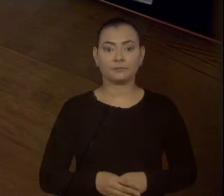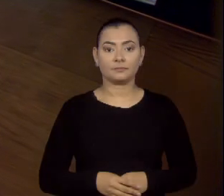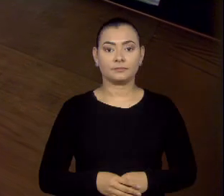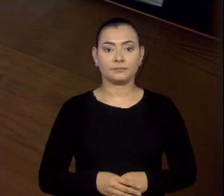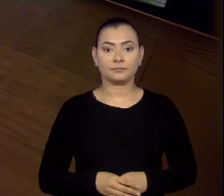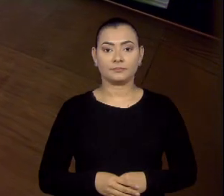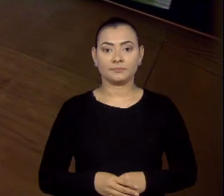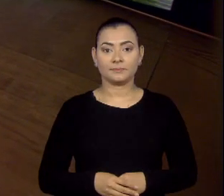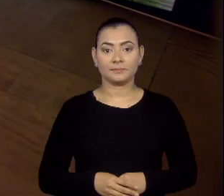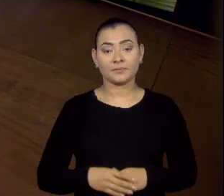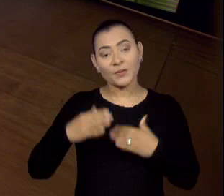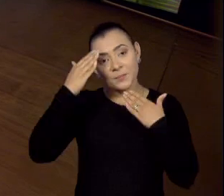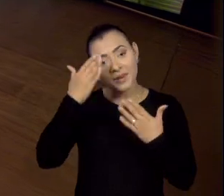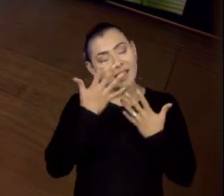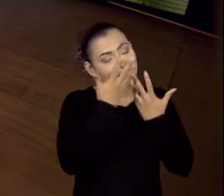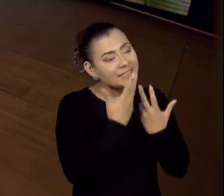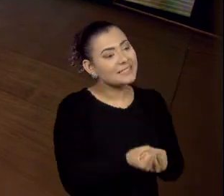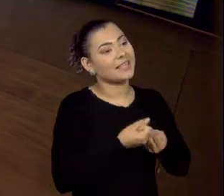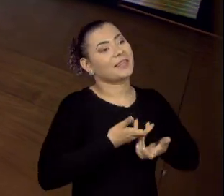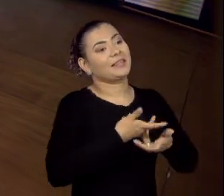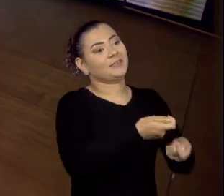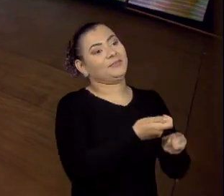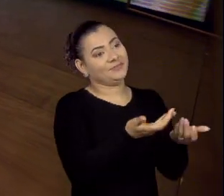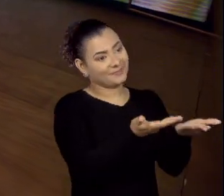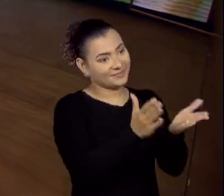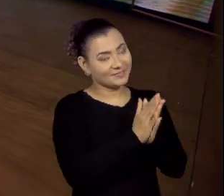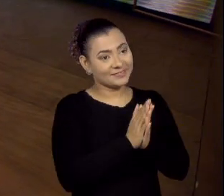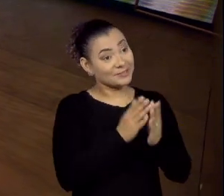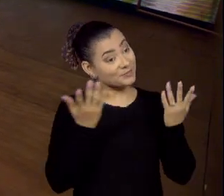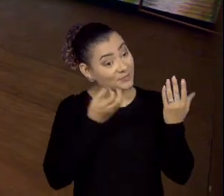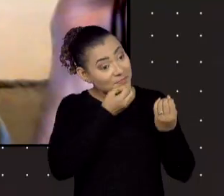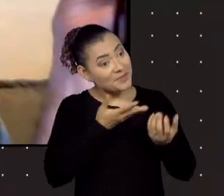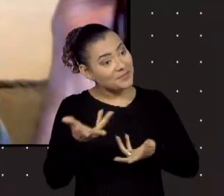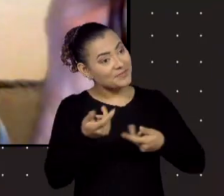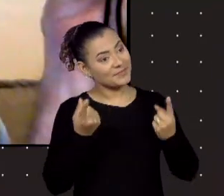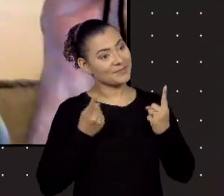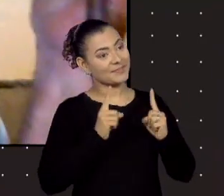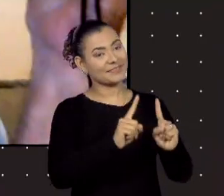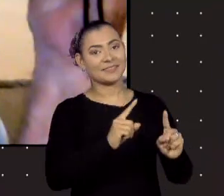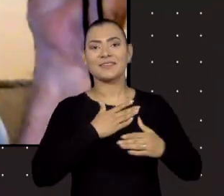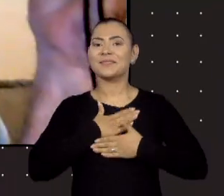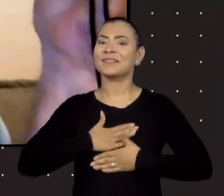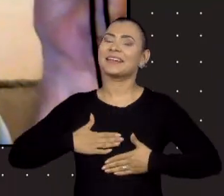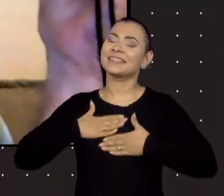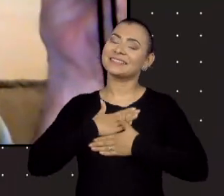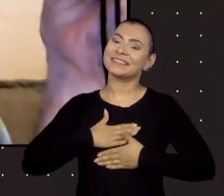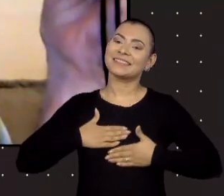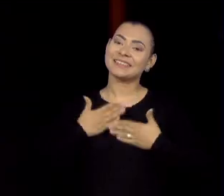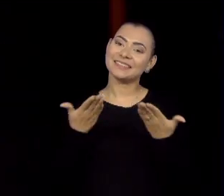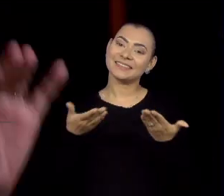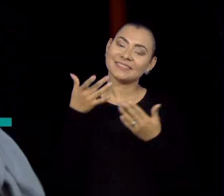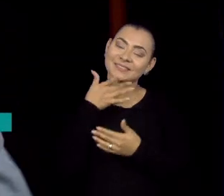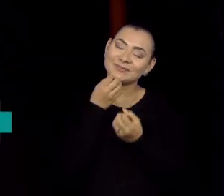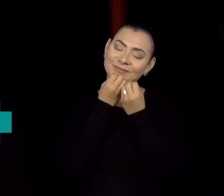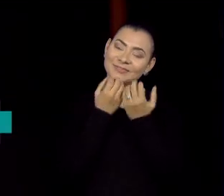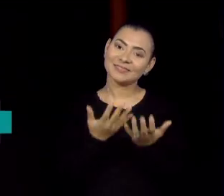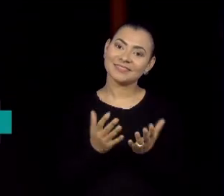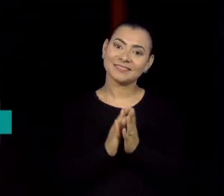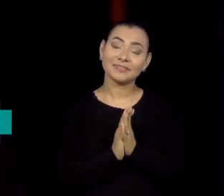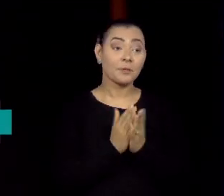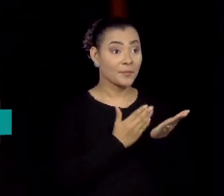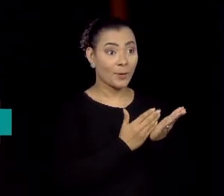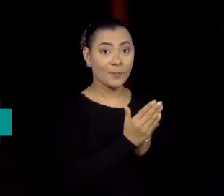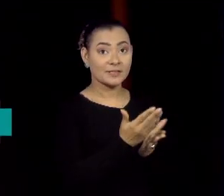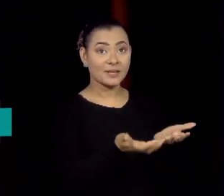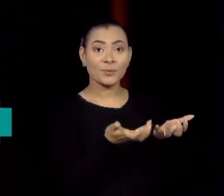Loyola, obrigada por aceitar nosso convite. Seja bem-vindo ao Persona. É um prazer, é uma delícia. Bom, para começar,